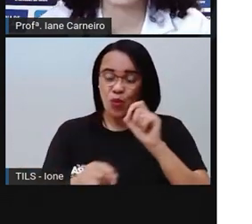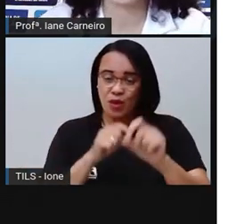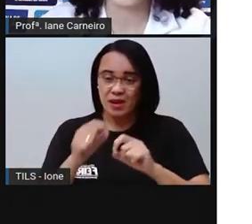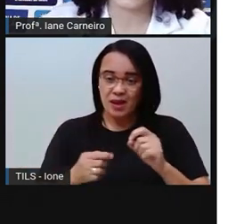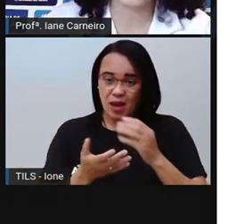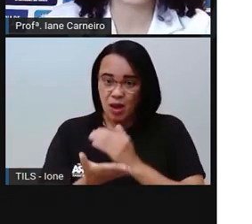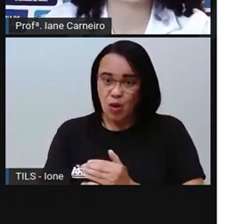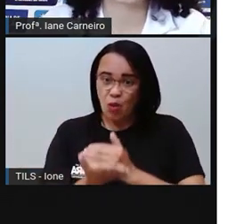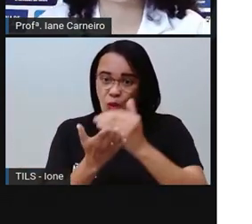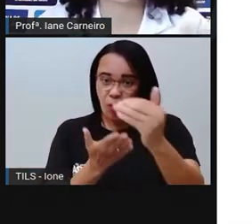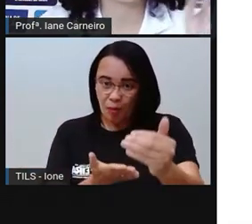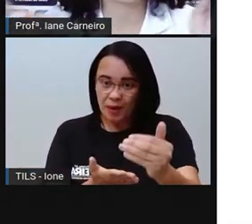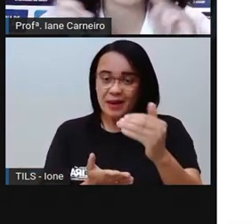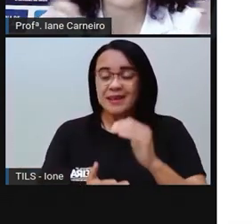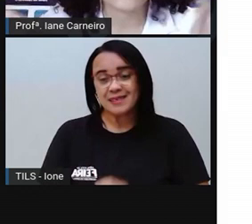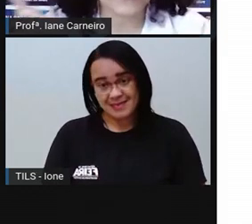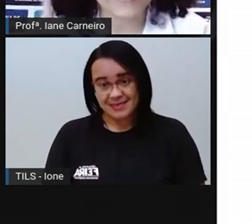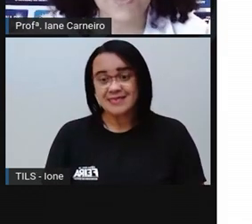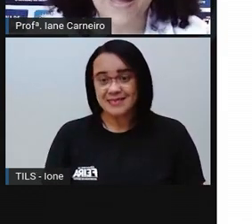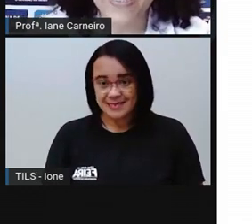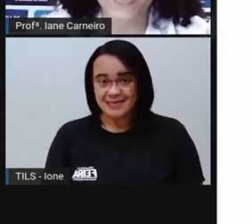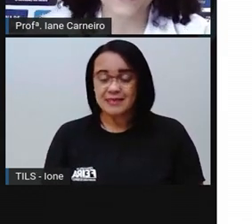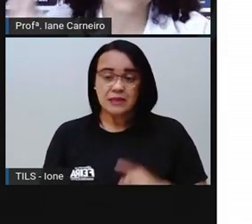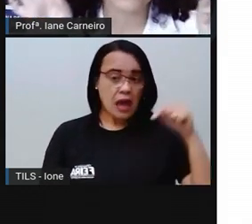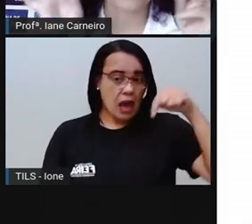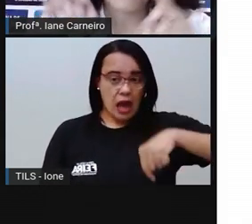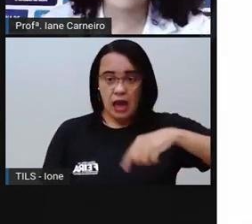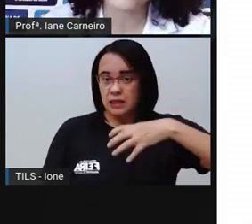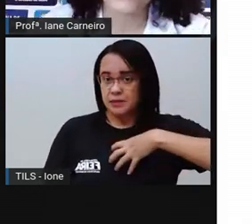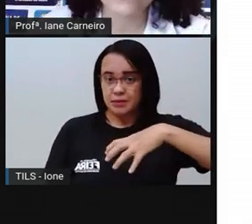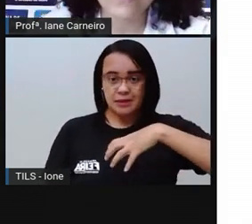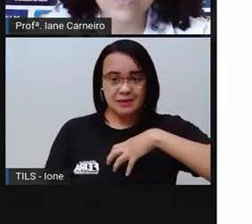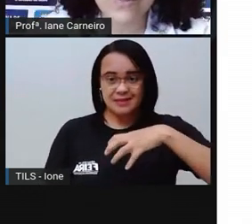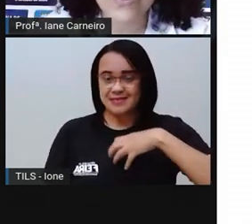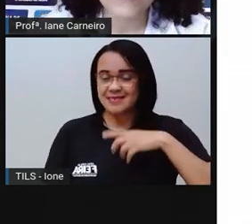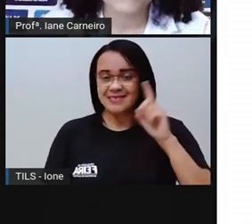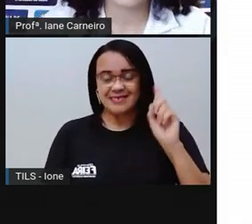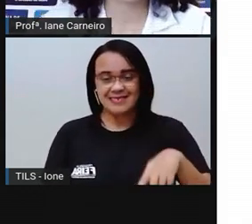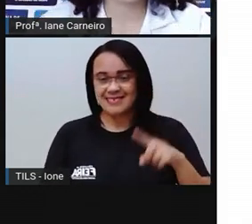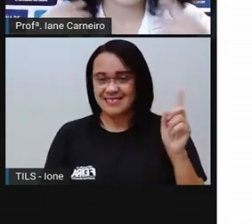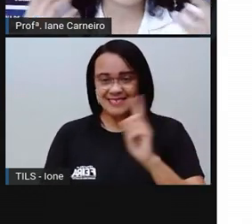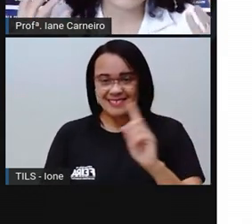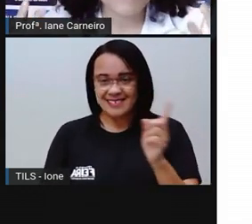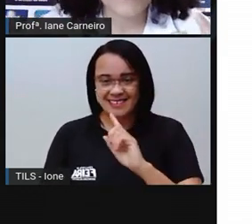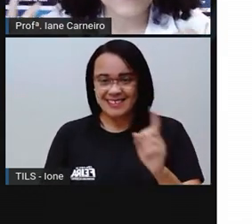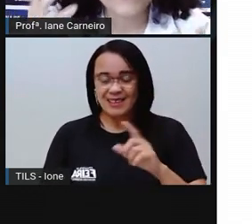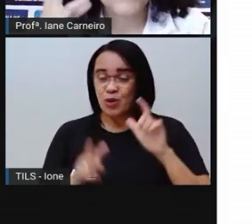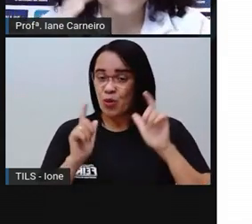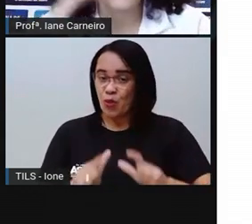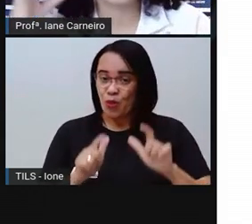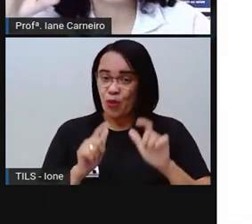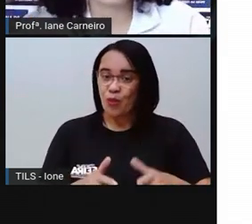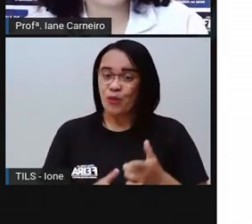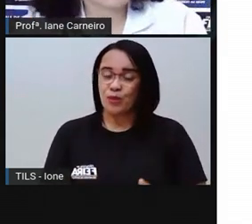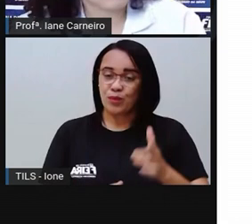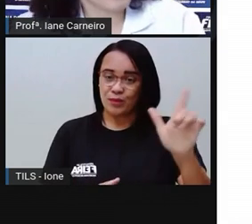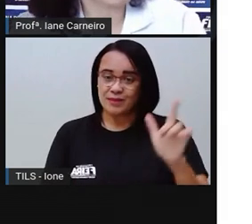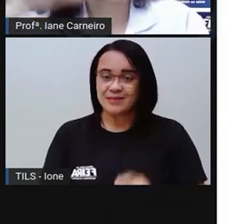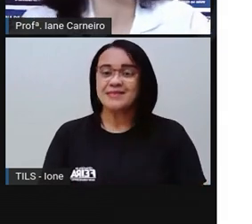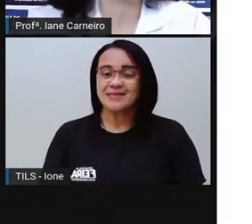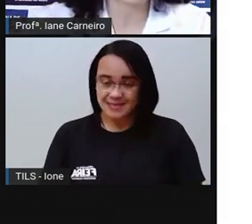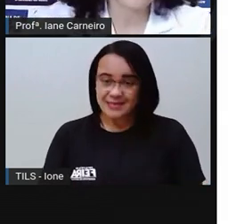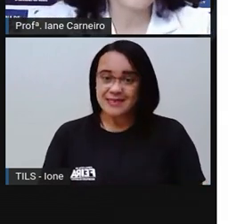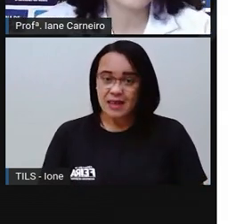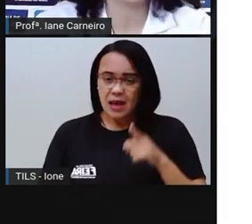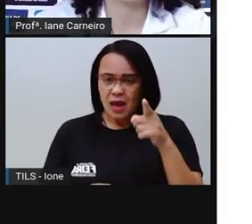o início do vídeo explica que elas não são daqui da Bahia, elas são do Mato Grosso do Sul, né? Então, percebam que elas falam um tipo de doleta